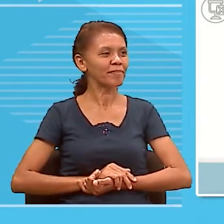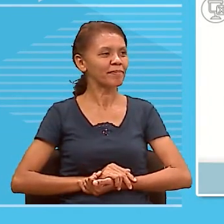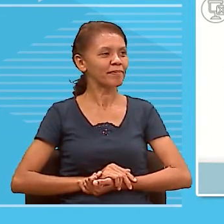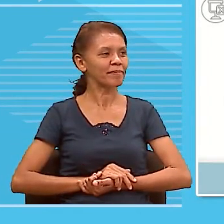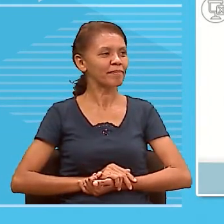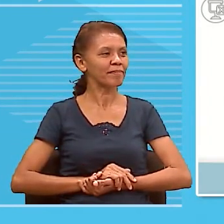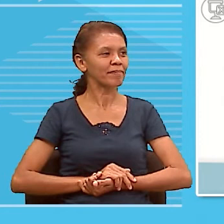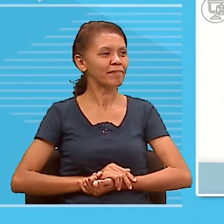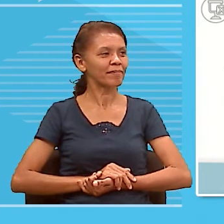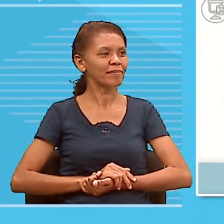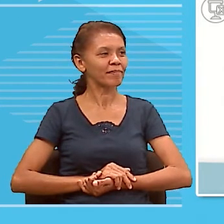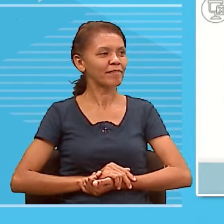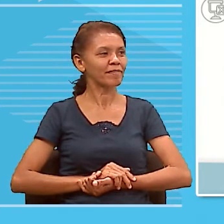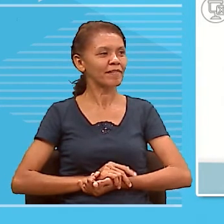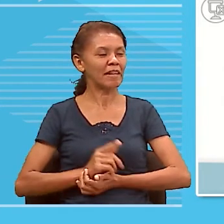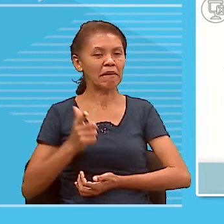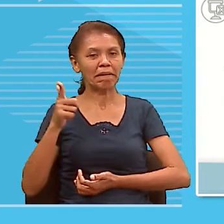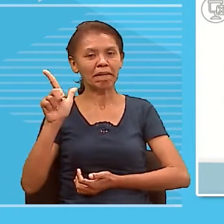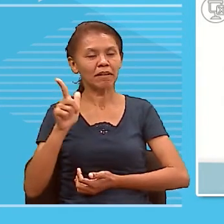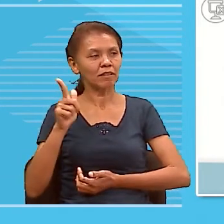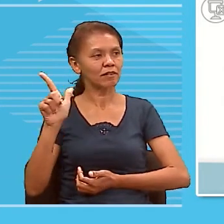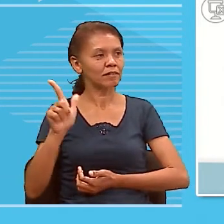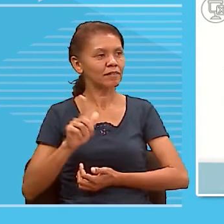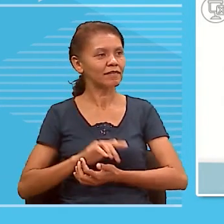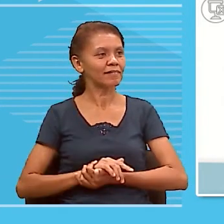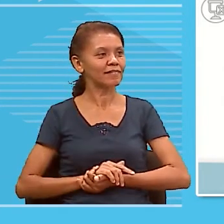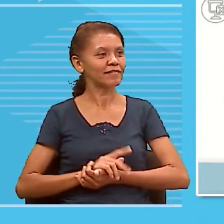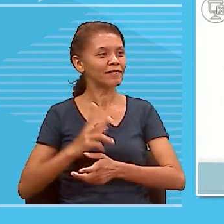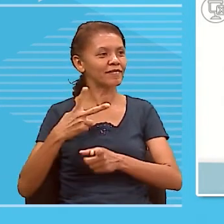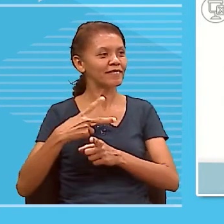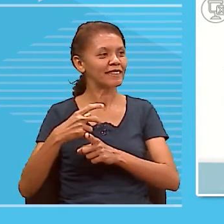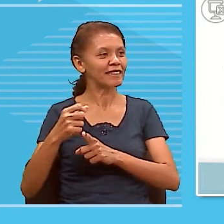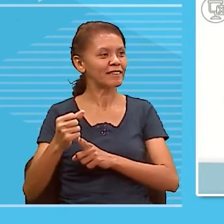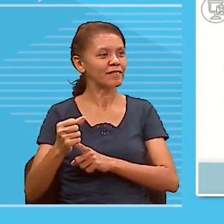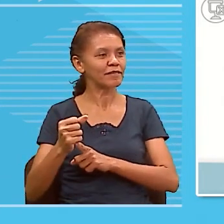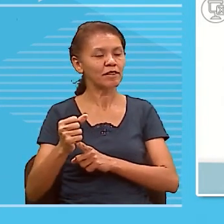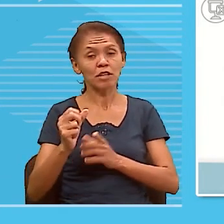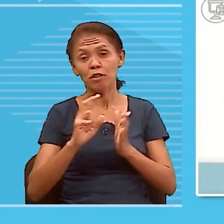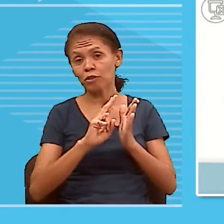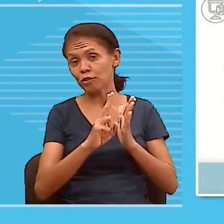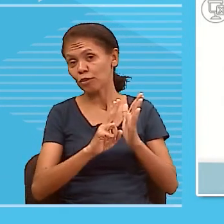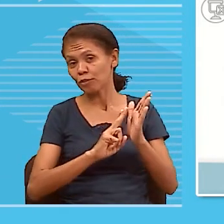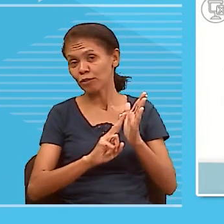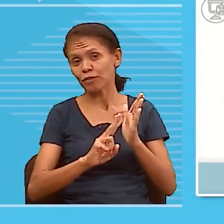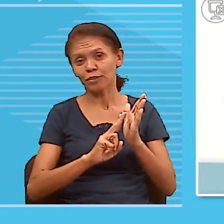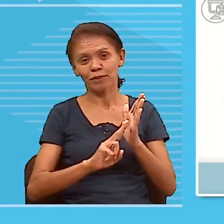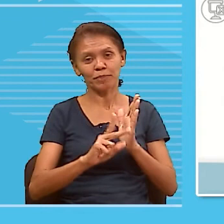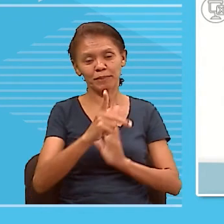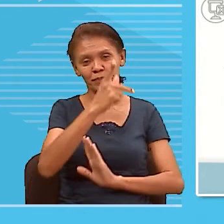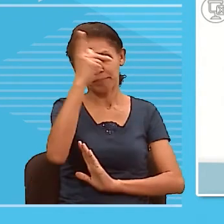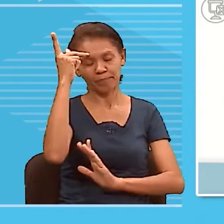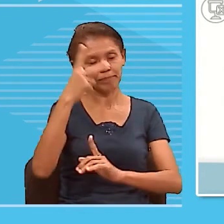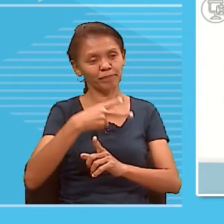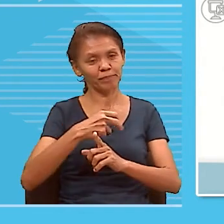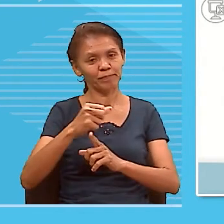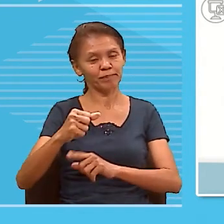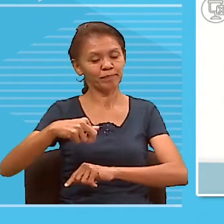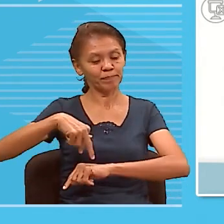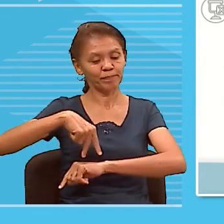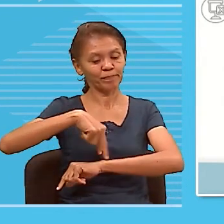William também de Trindade e Tobago em 1998 e